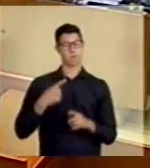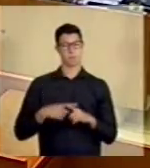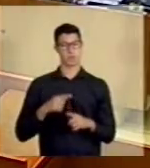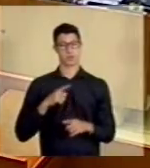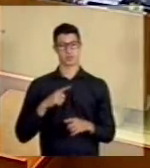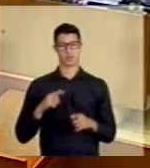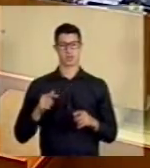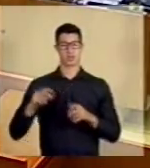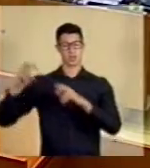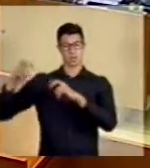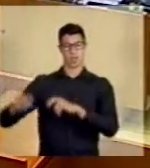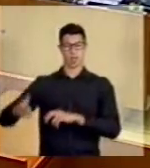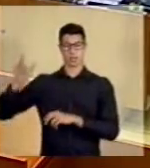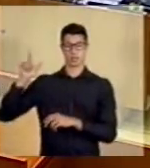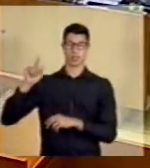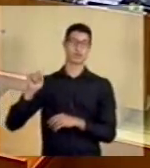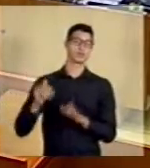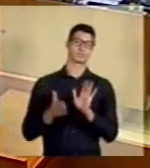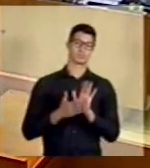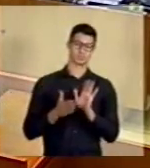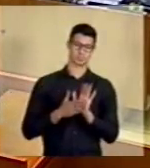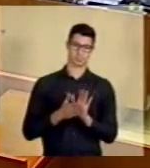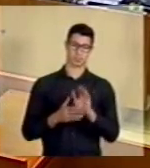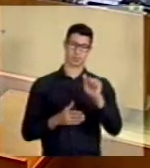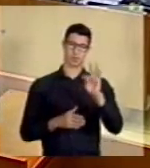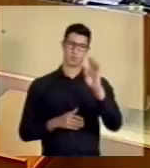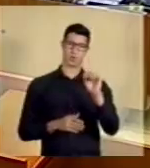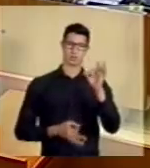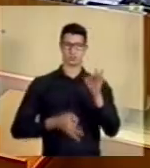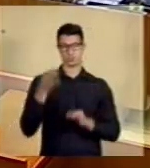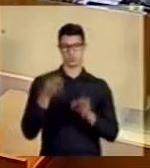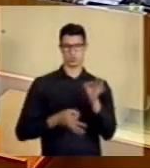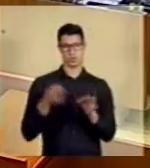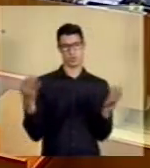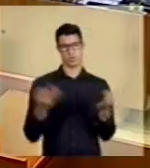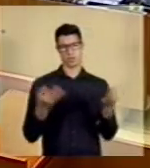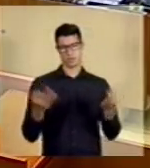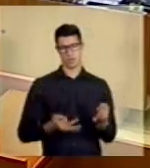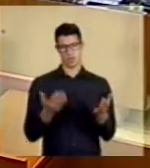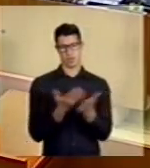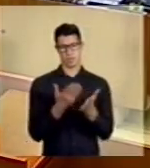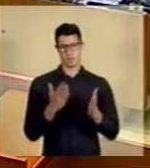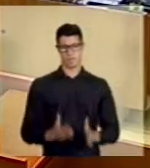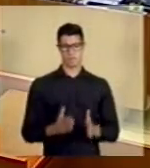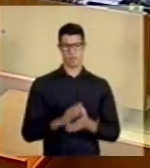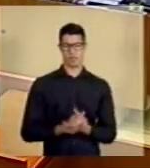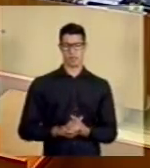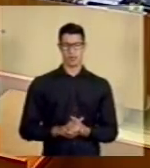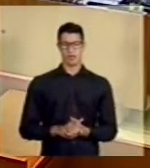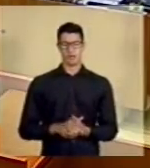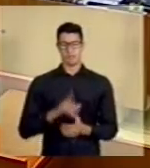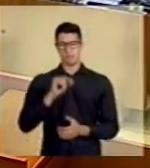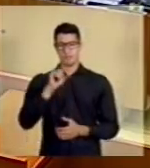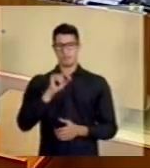um assento anterior, trata-se de um ato jurídico perfeito e acabado.